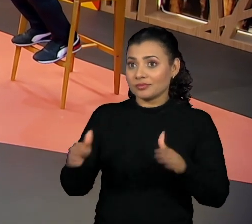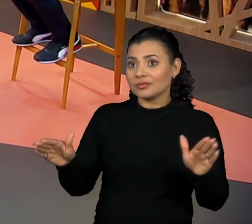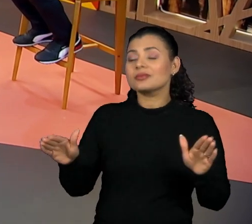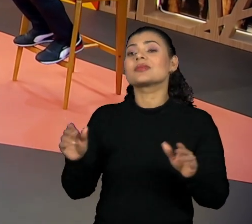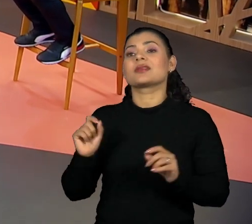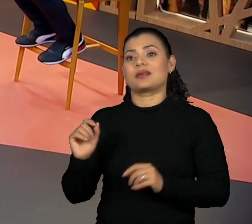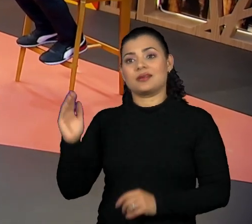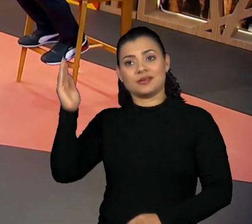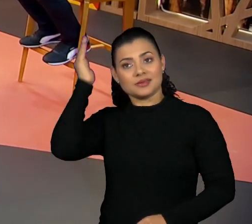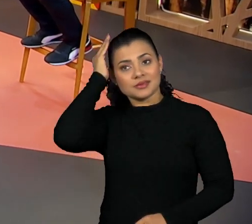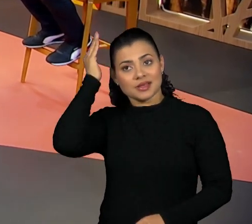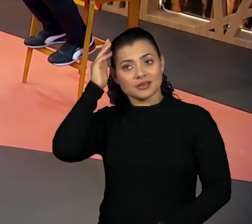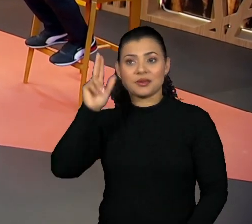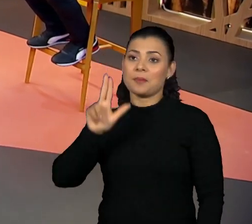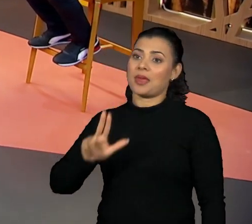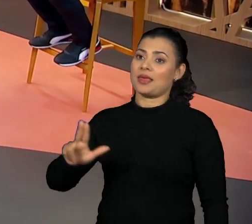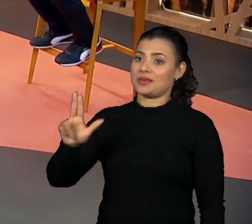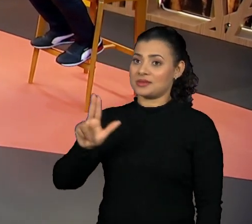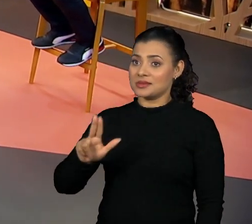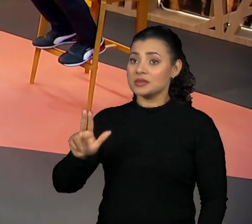no Sesc Belenzinho,